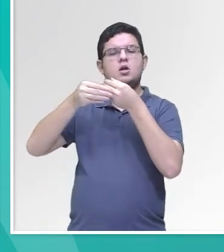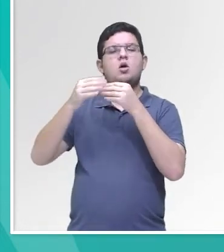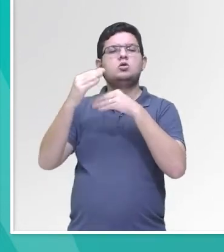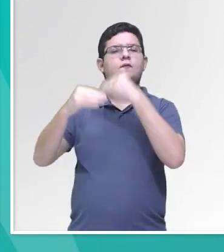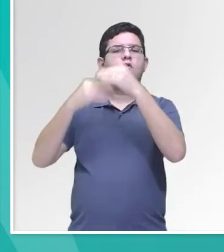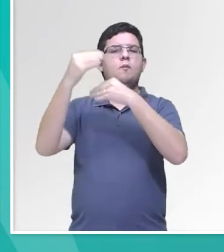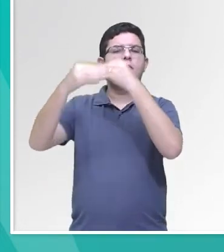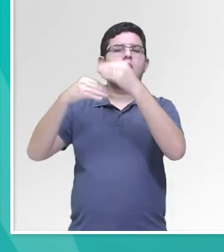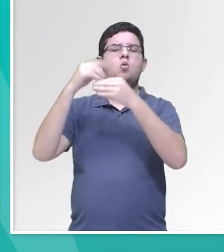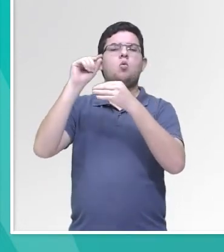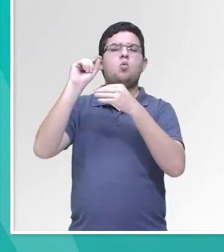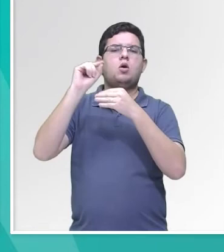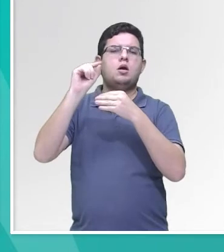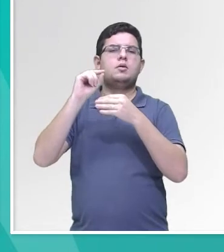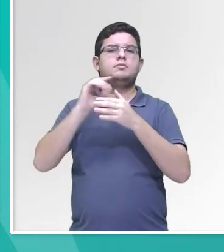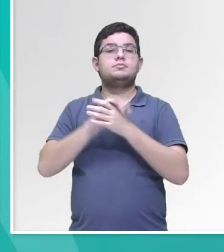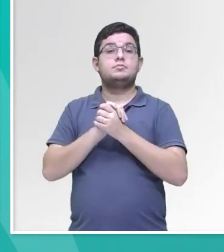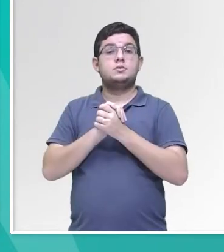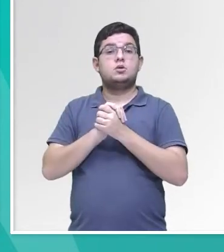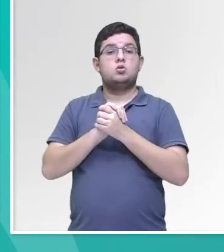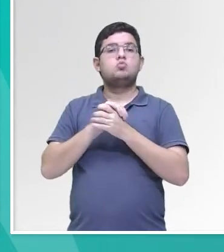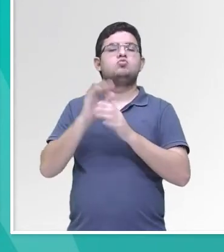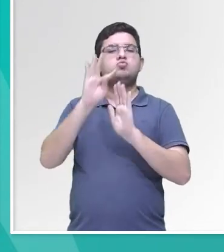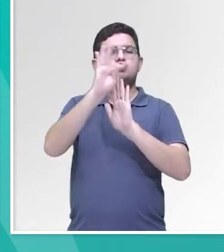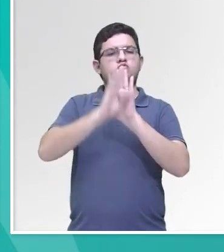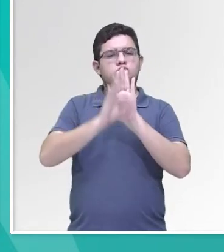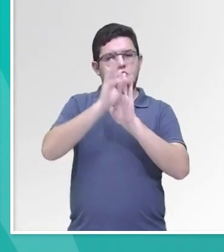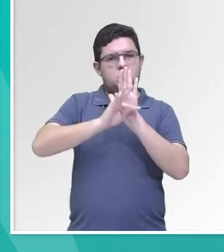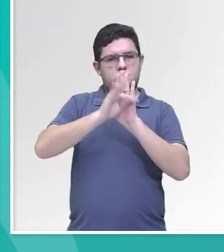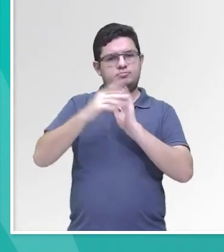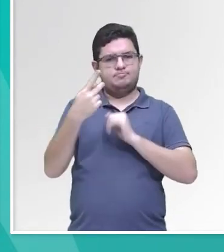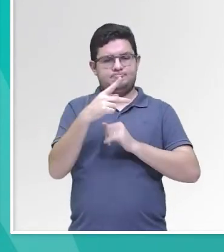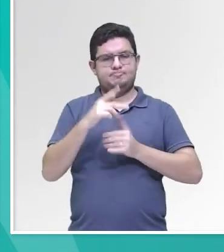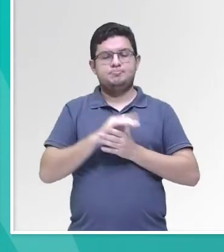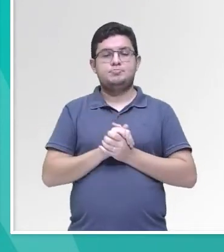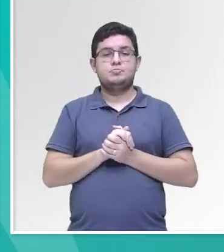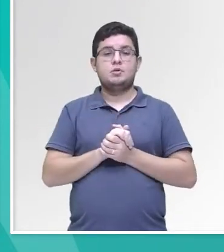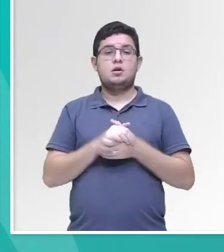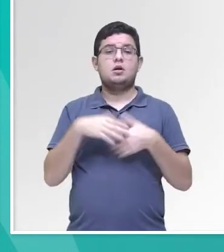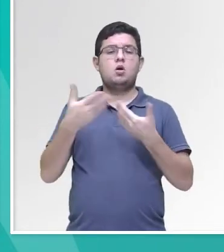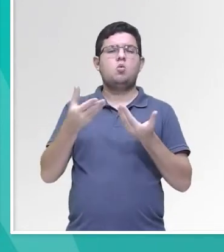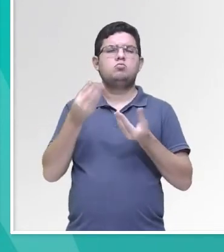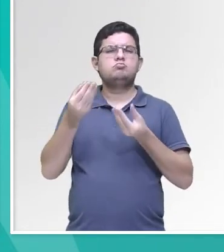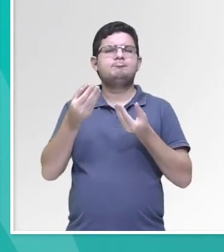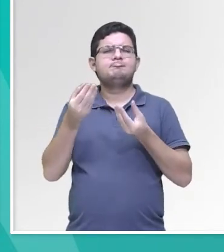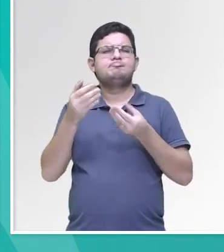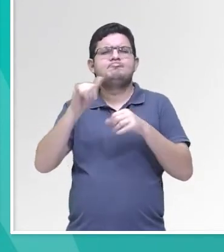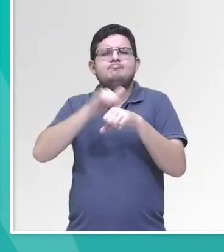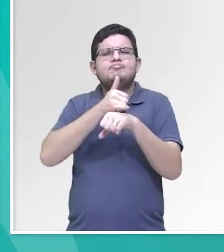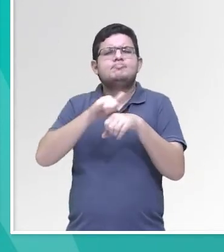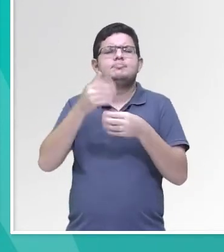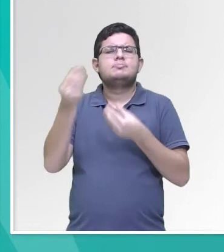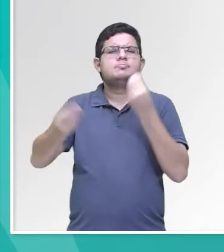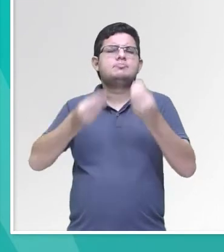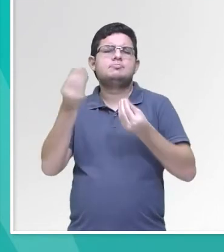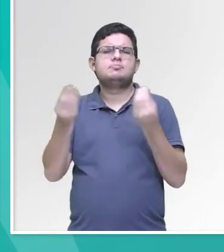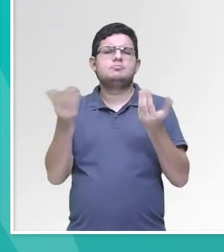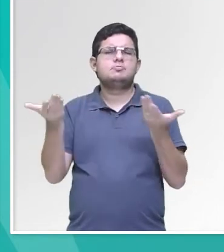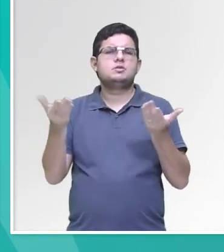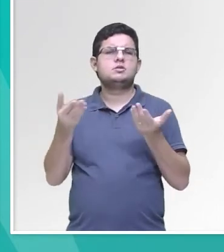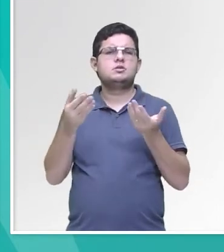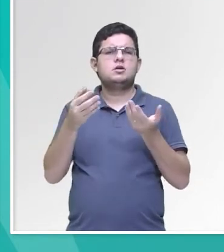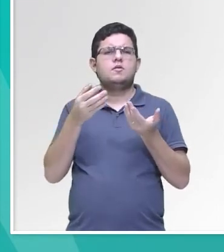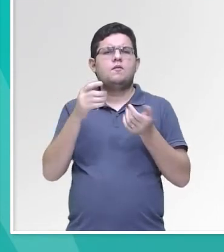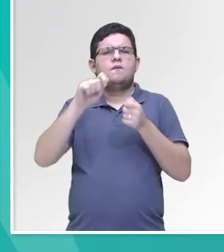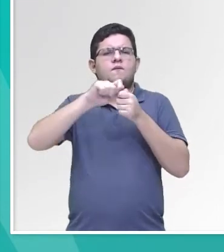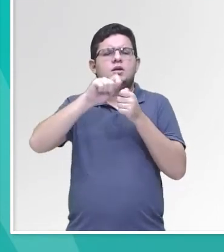dissertativo argumentativo. E aí, quais estratégias eu posso usar para construir um argumento? O que eu posso